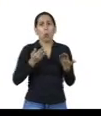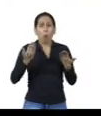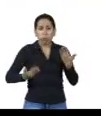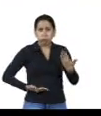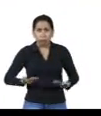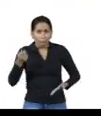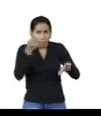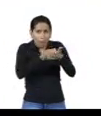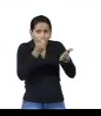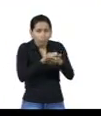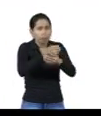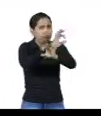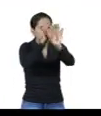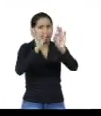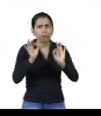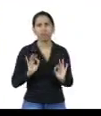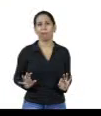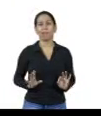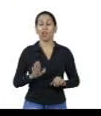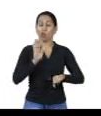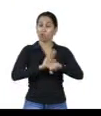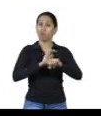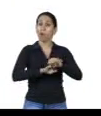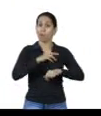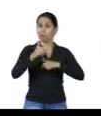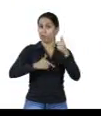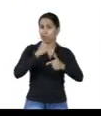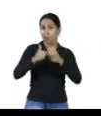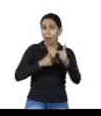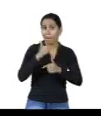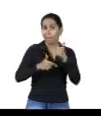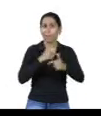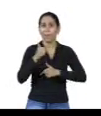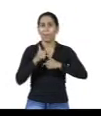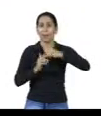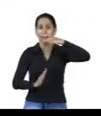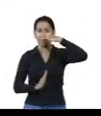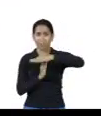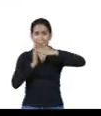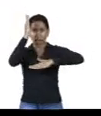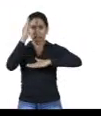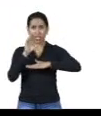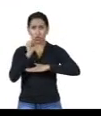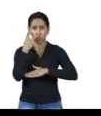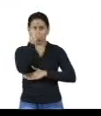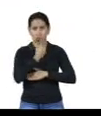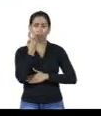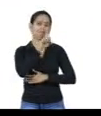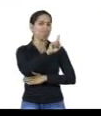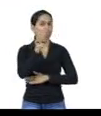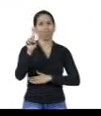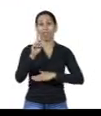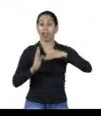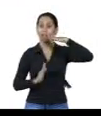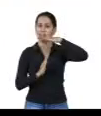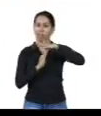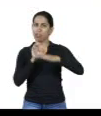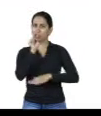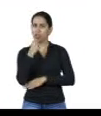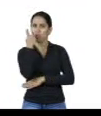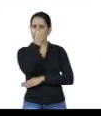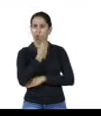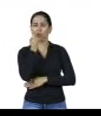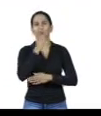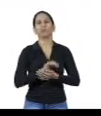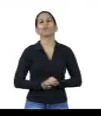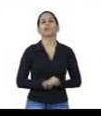Devem acontecer durante o horário normal de trabalho e não podem ultrapassar 8 horas por dia. Precisam ter carga horária mínima